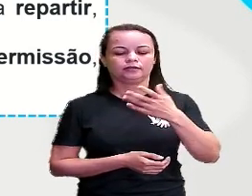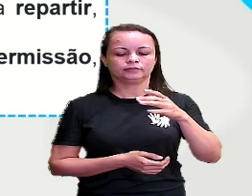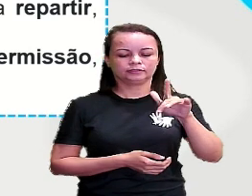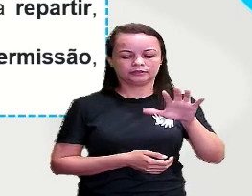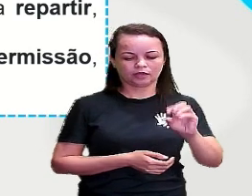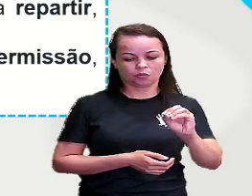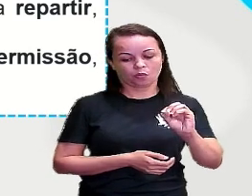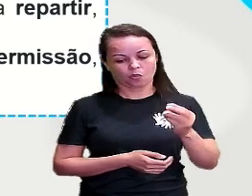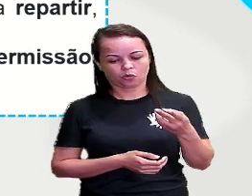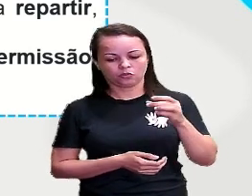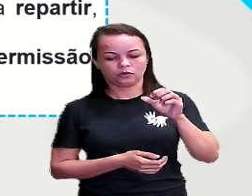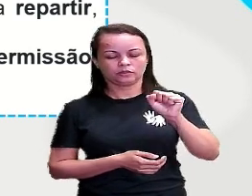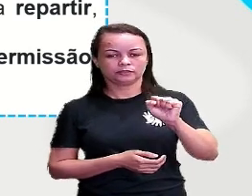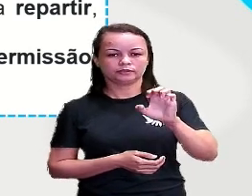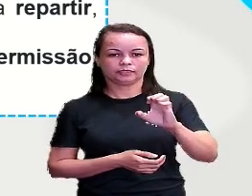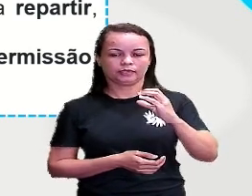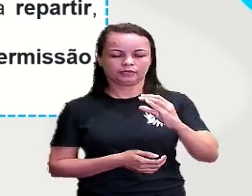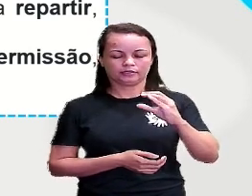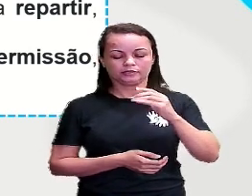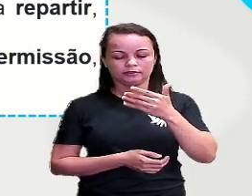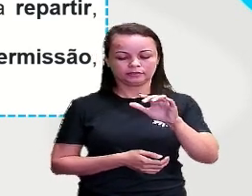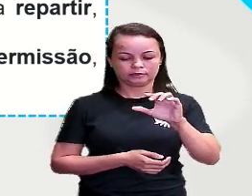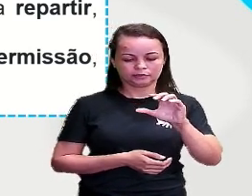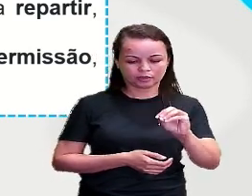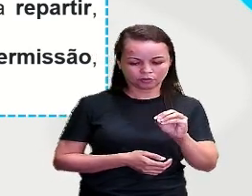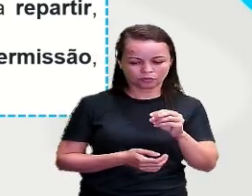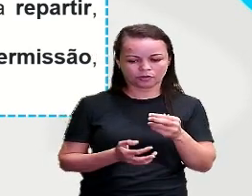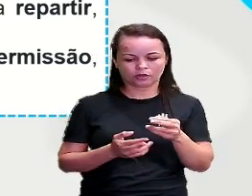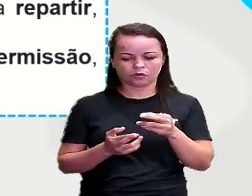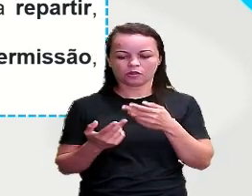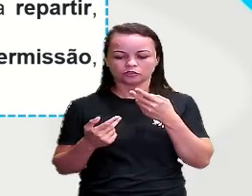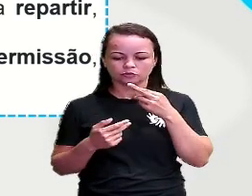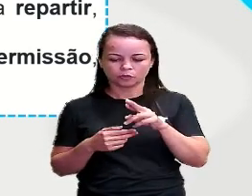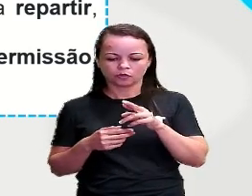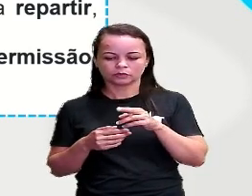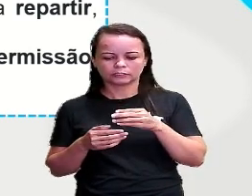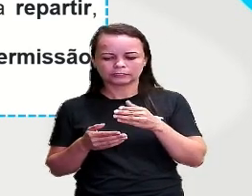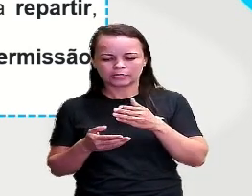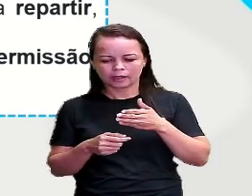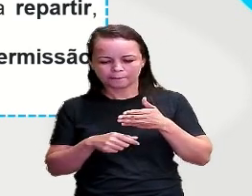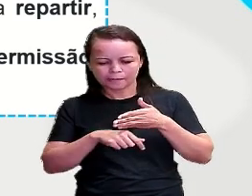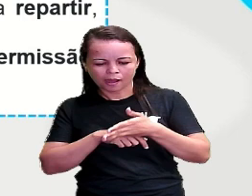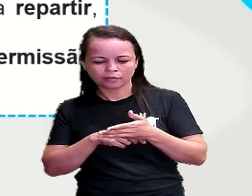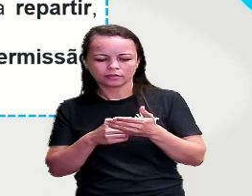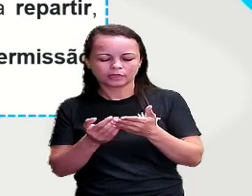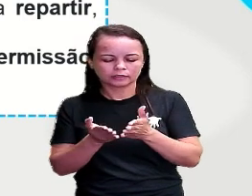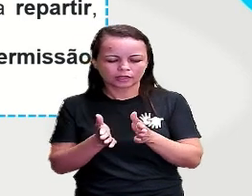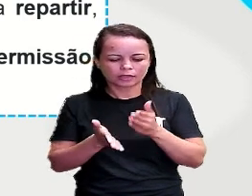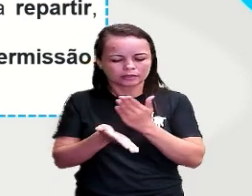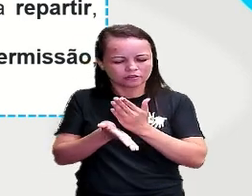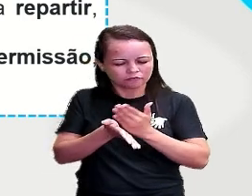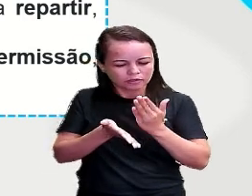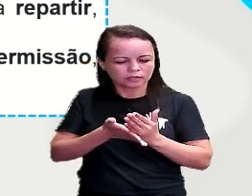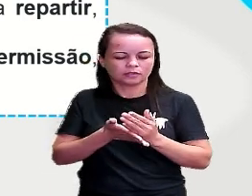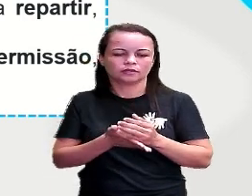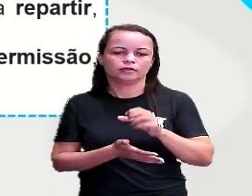repartir, dividir. E sessão com C e 2 S corresponde aí a permissão, a